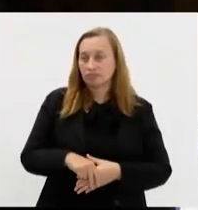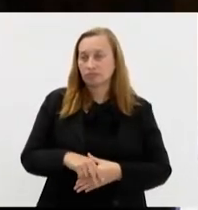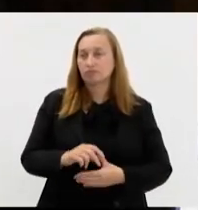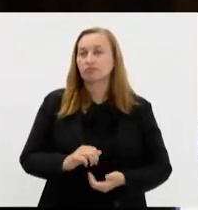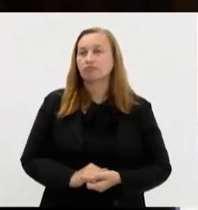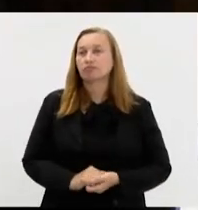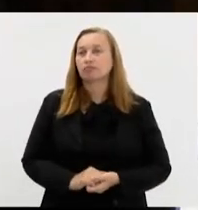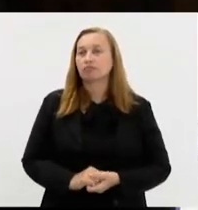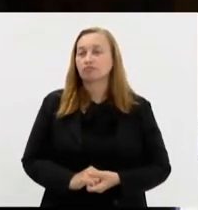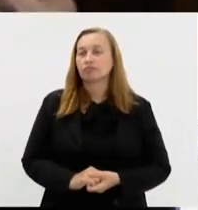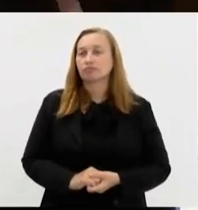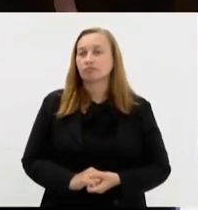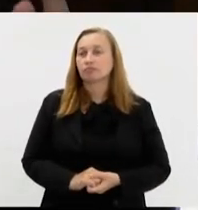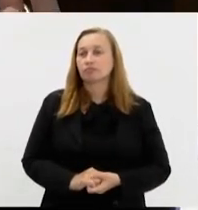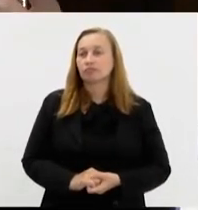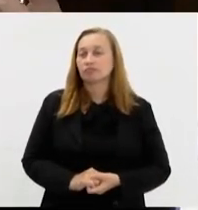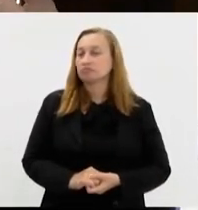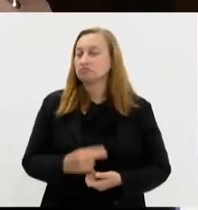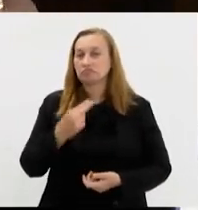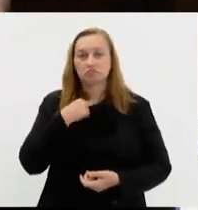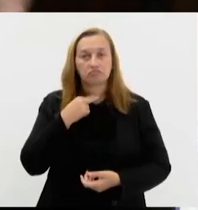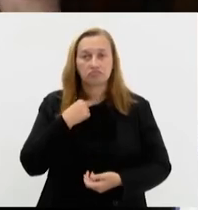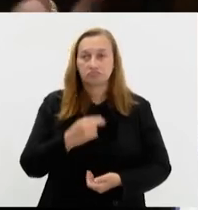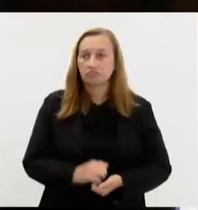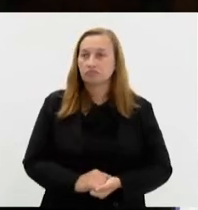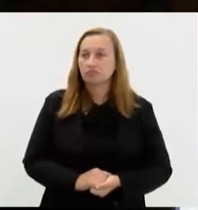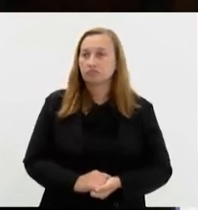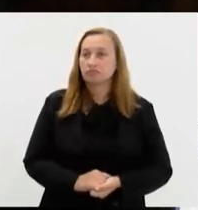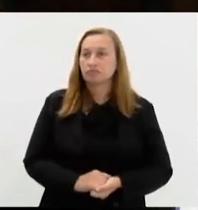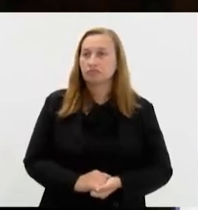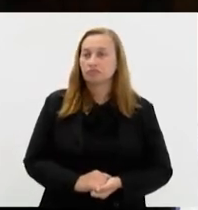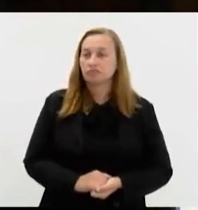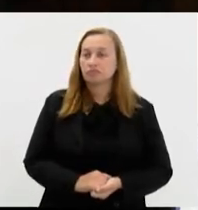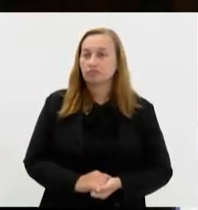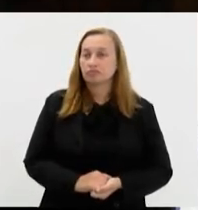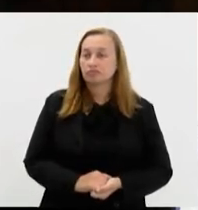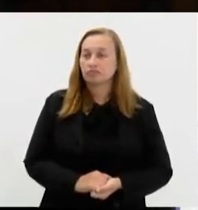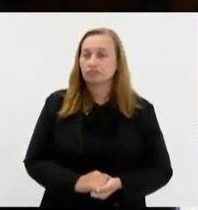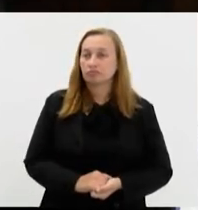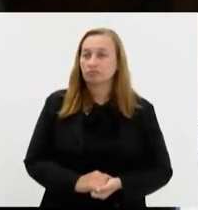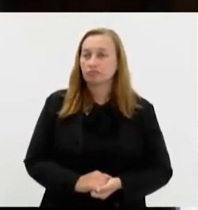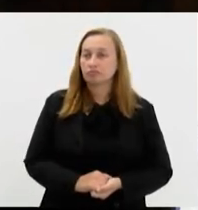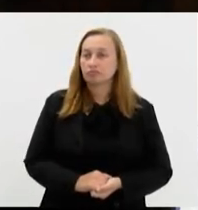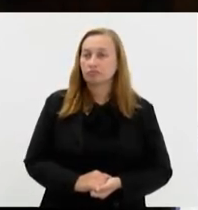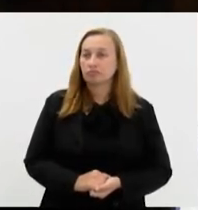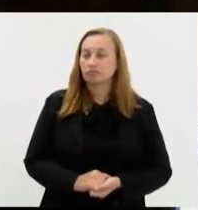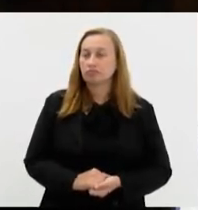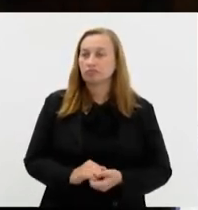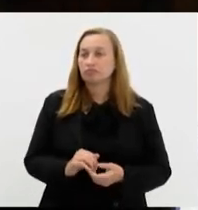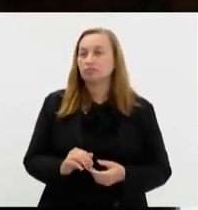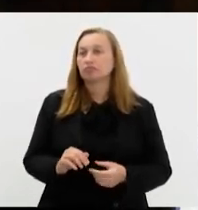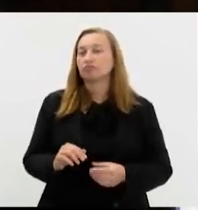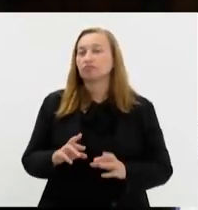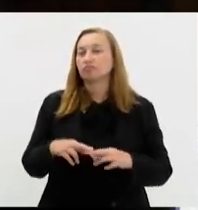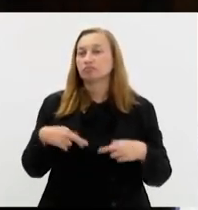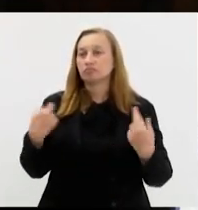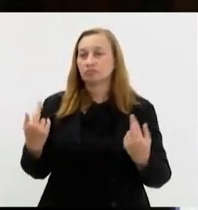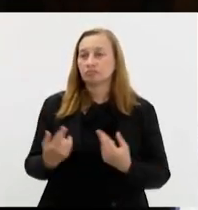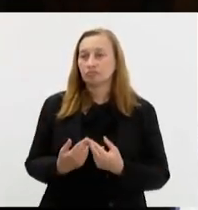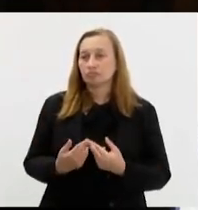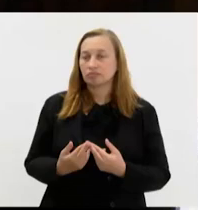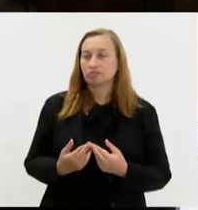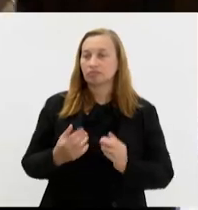primeiro diz que não é possível a não ser para fins de convenção partidária de realização da escolha a